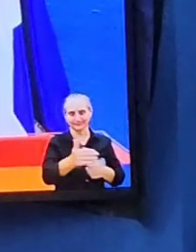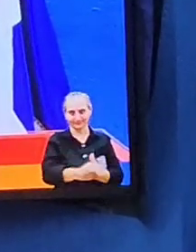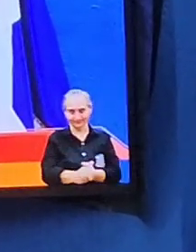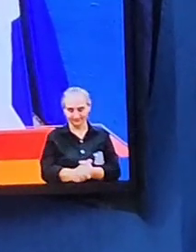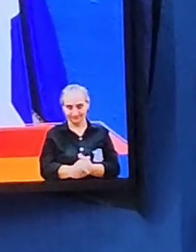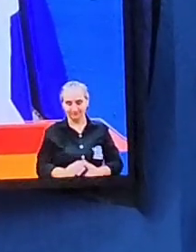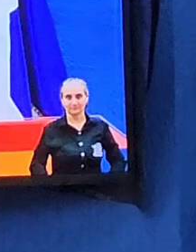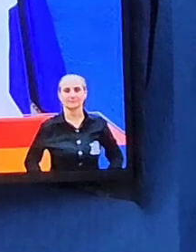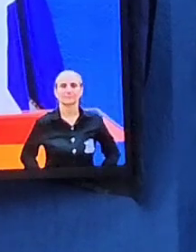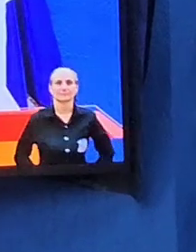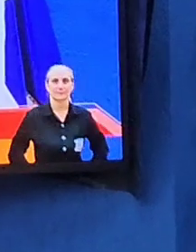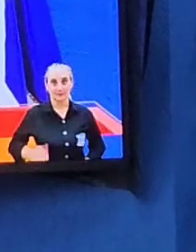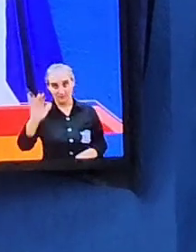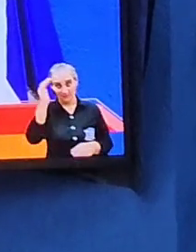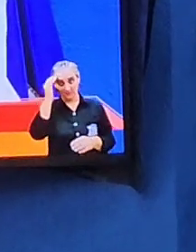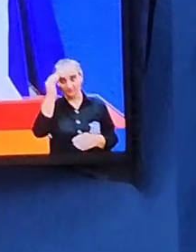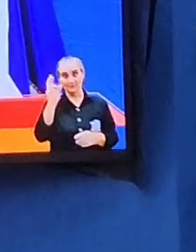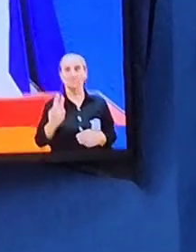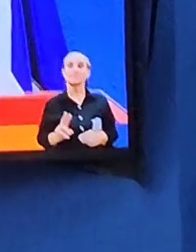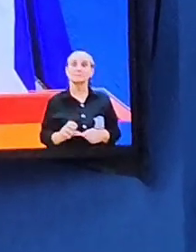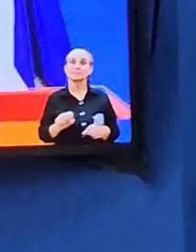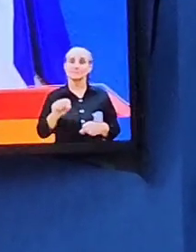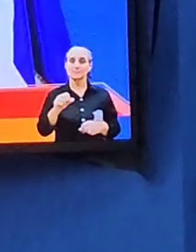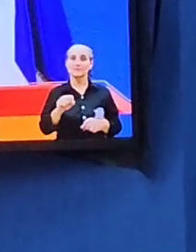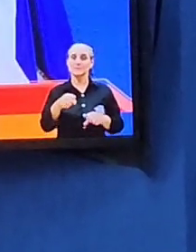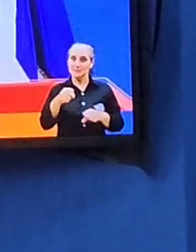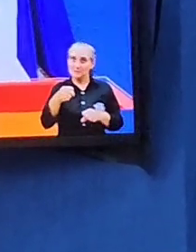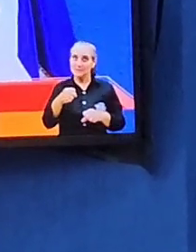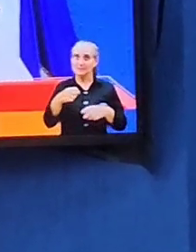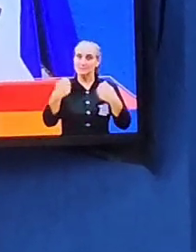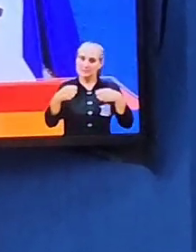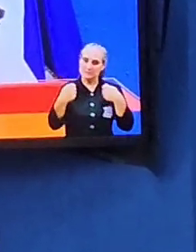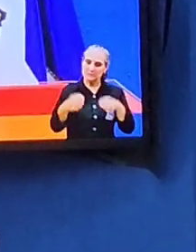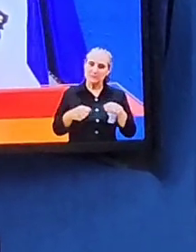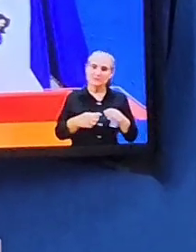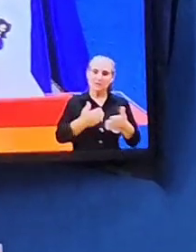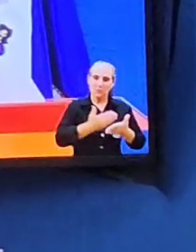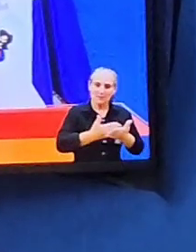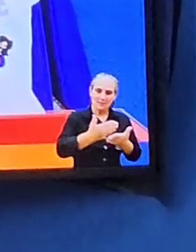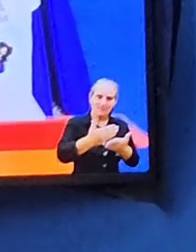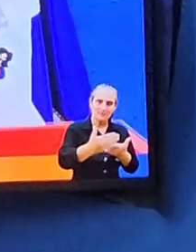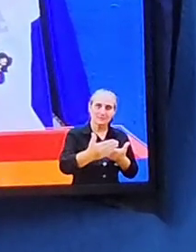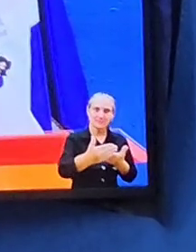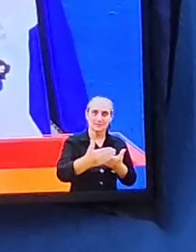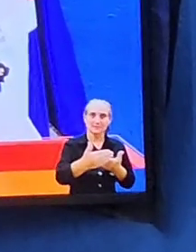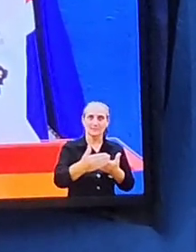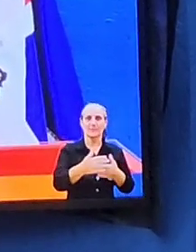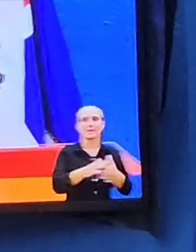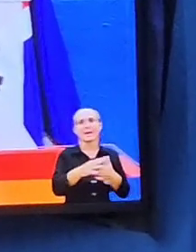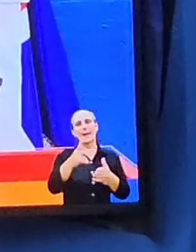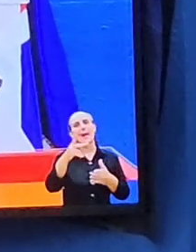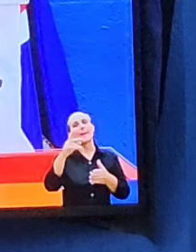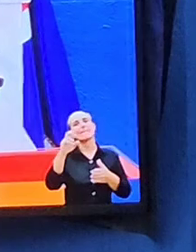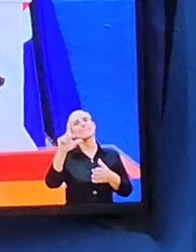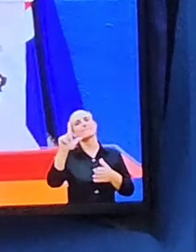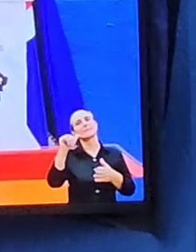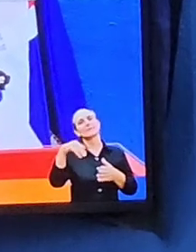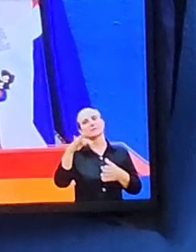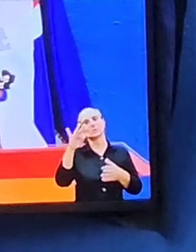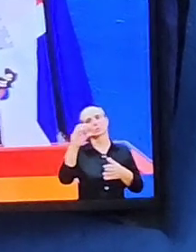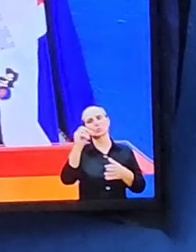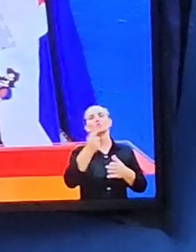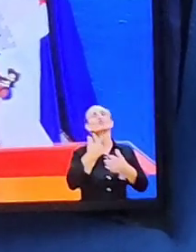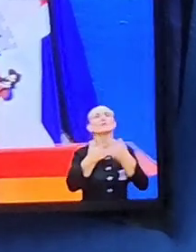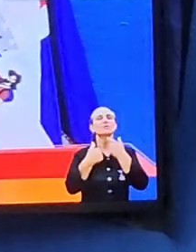essa sabedoria que a gente precisa atingir para alcançar cada vez mais a plenitude e um desejo de uma cidade cada